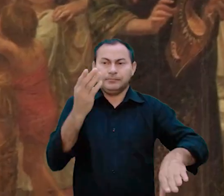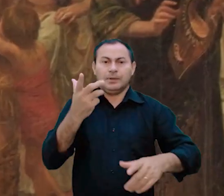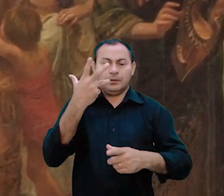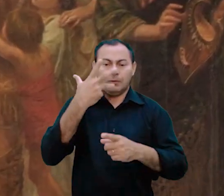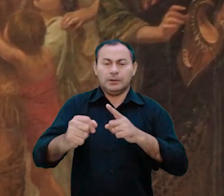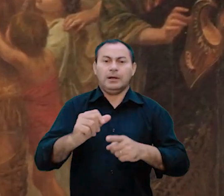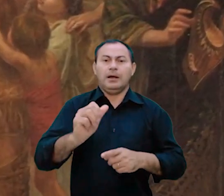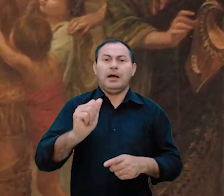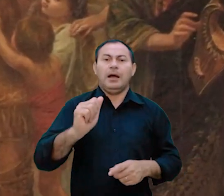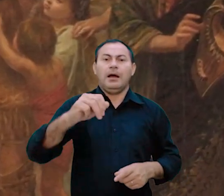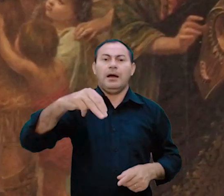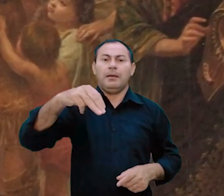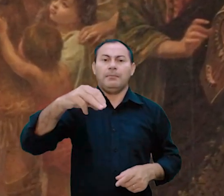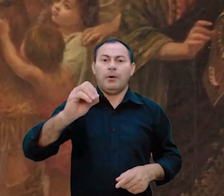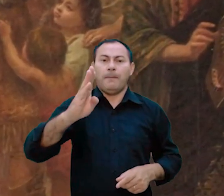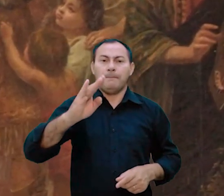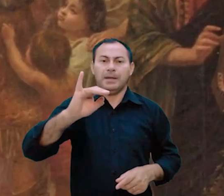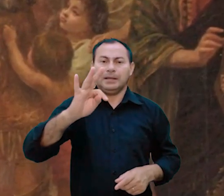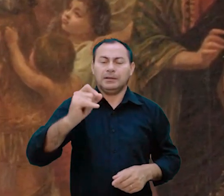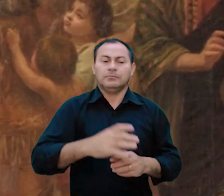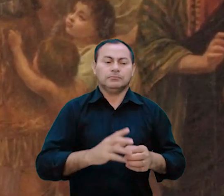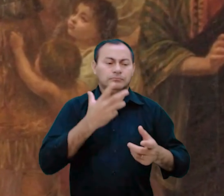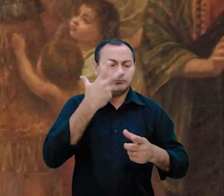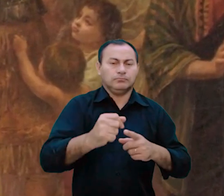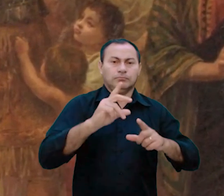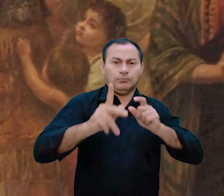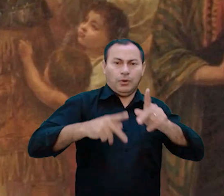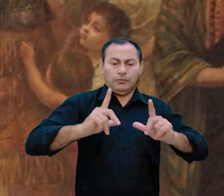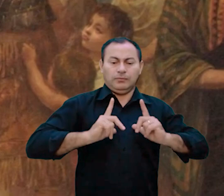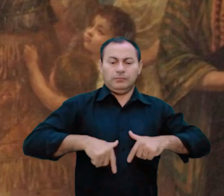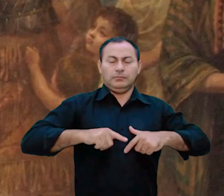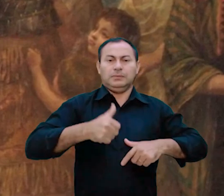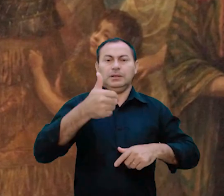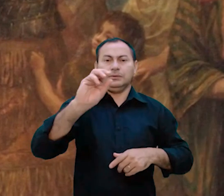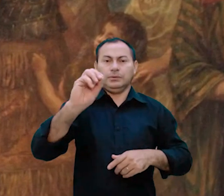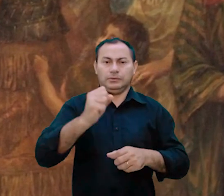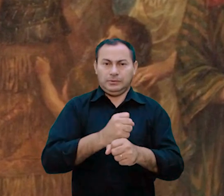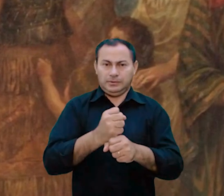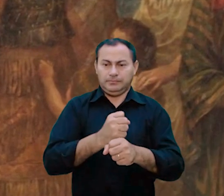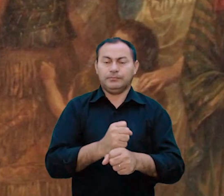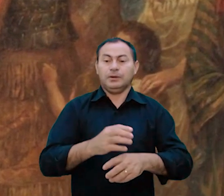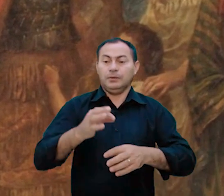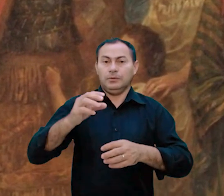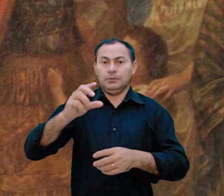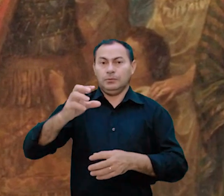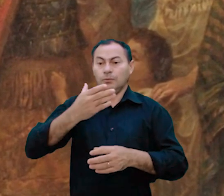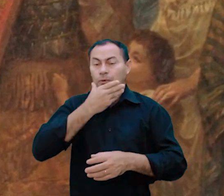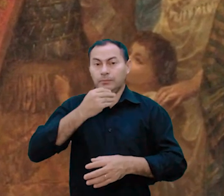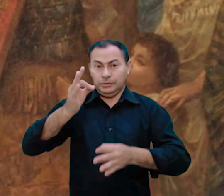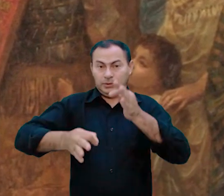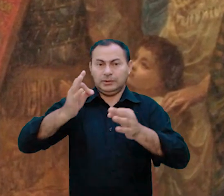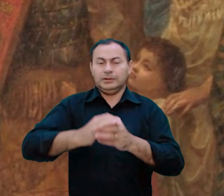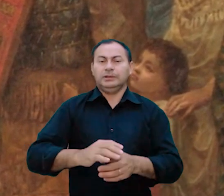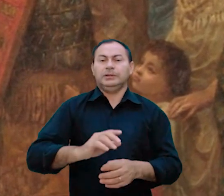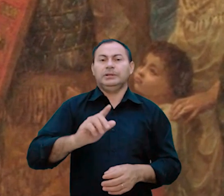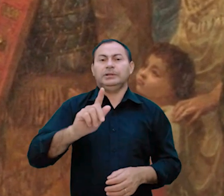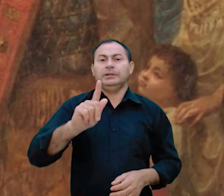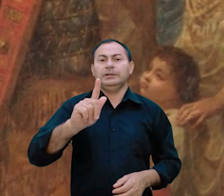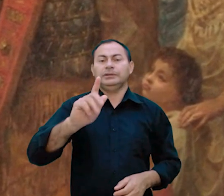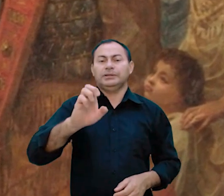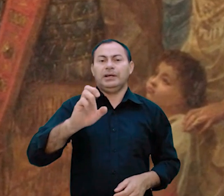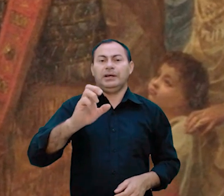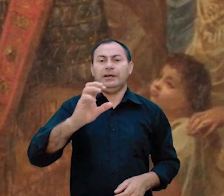na conquista pelos amonitas que oprimiram o povo de Israel por 18 anos. Dessa vez o juiz foi um homem chamado